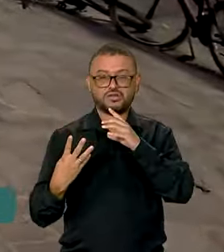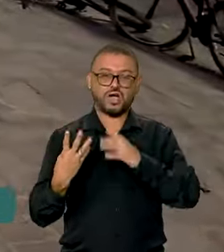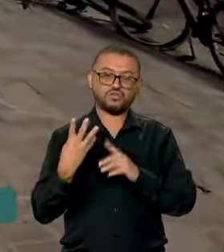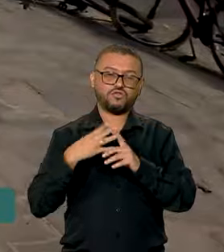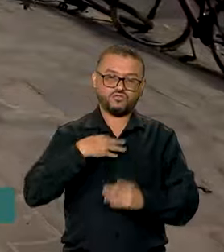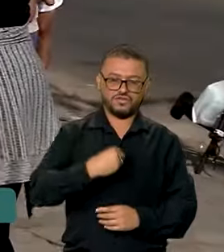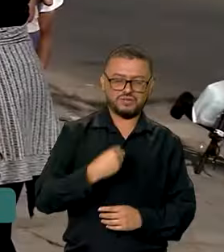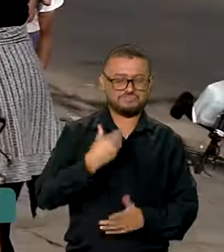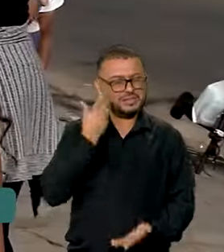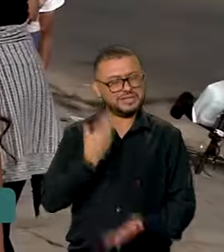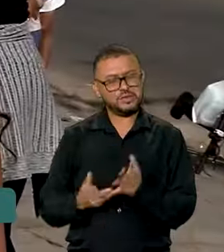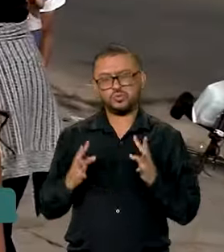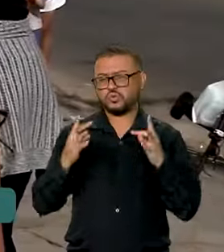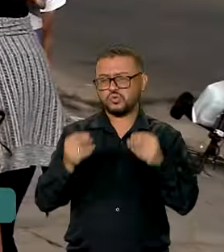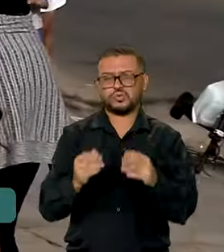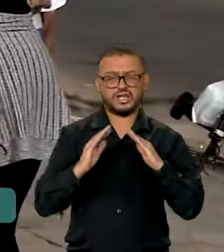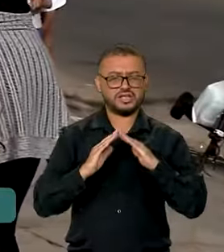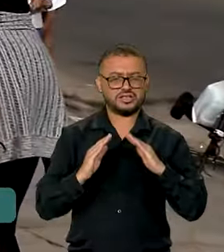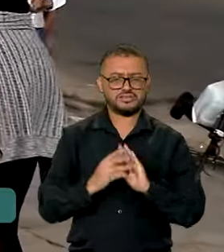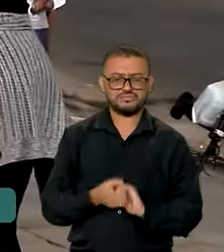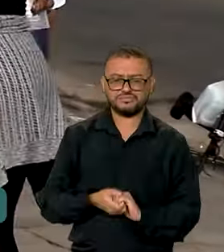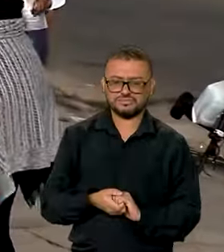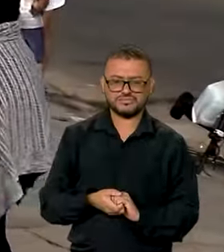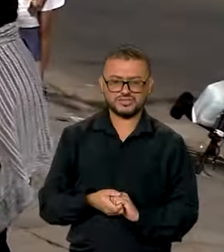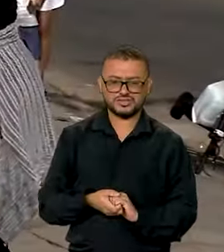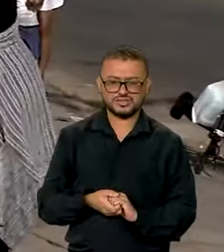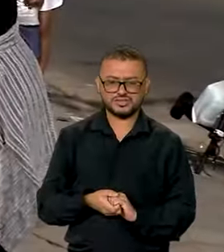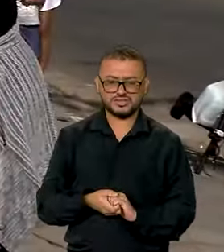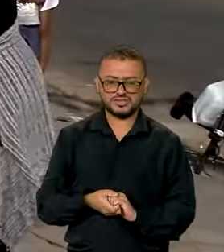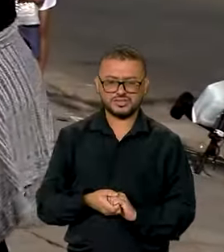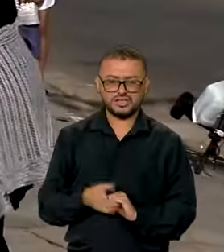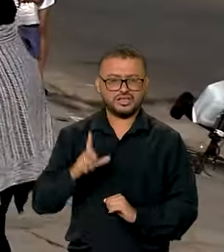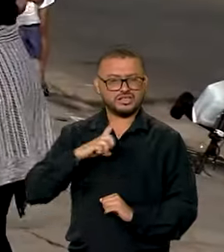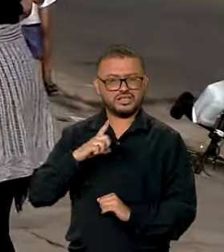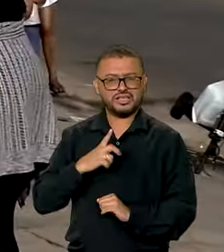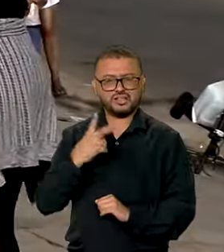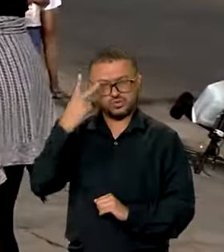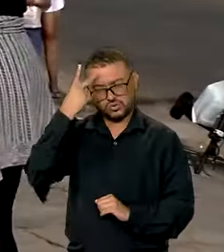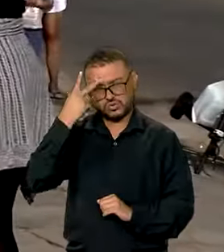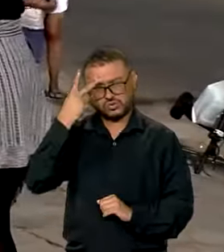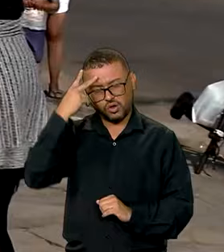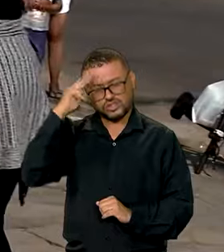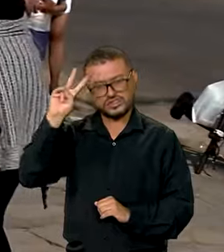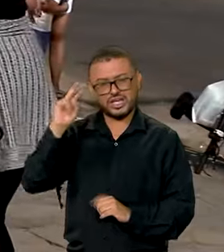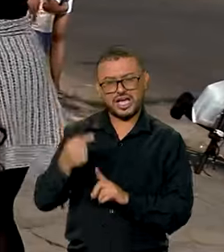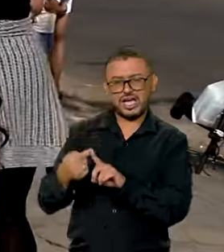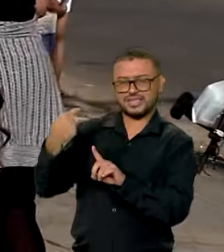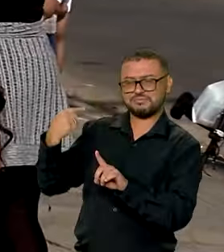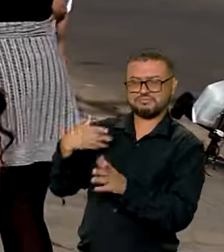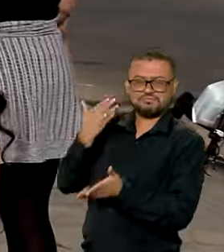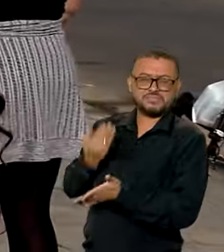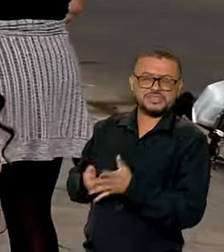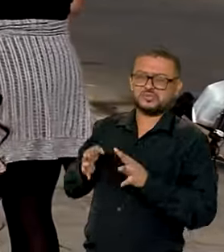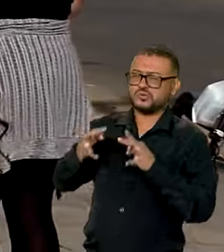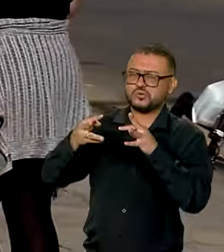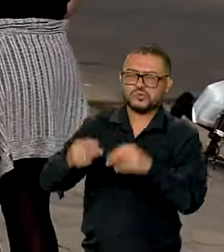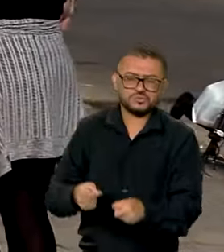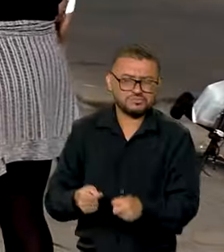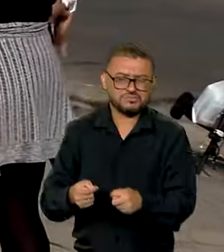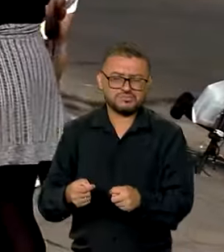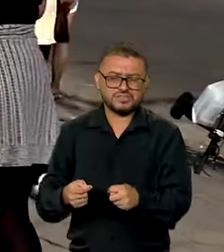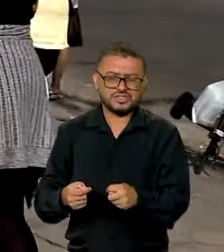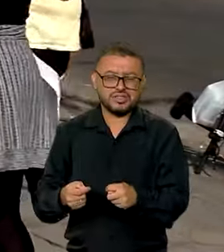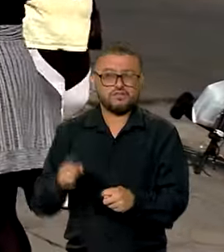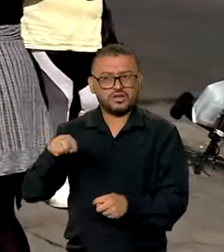perdeu tudo. Isso é um abraço para nós, né? Porque a gente perdeu tudo. Eu tinha feito o rancho uns dois dias antes, então eu perdi tudo. E isso daí está sendo